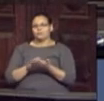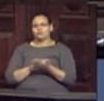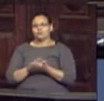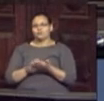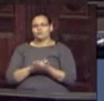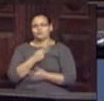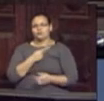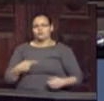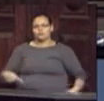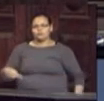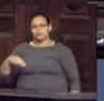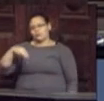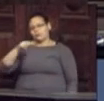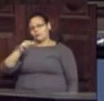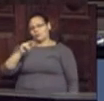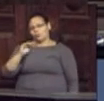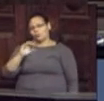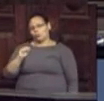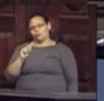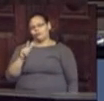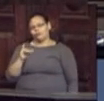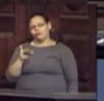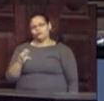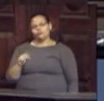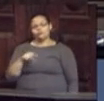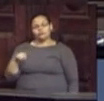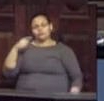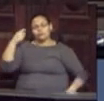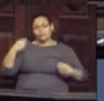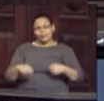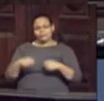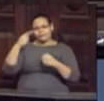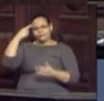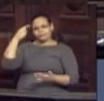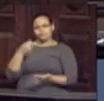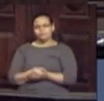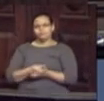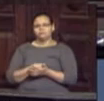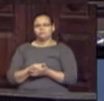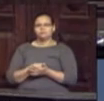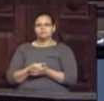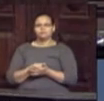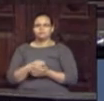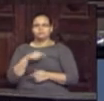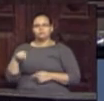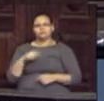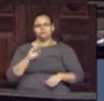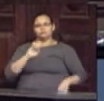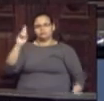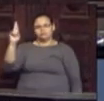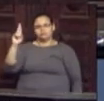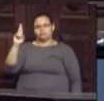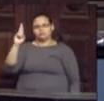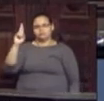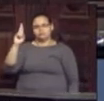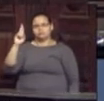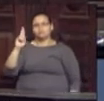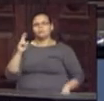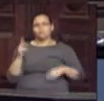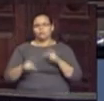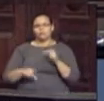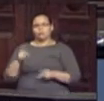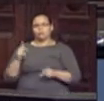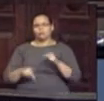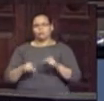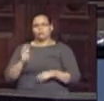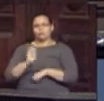Vinícius. Devemos mais pedir nada. Devemos exigir, né, com a nossa autoridade de representantes da